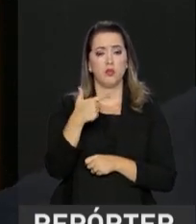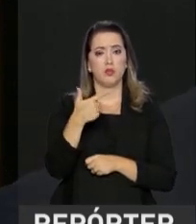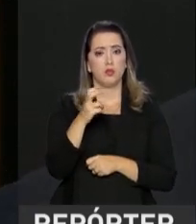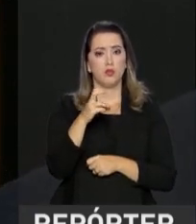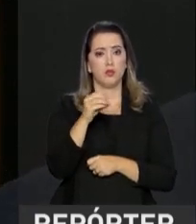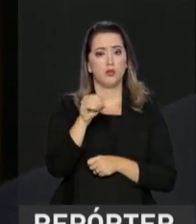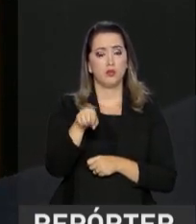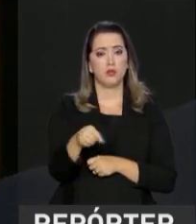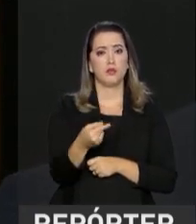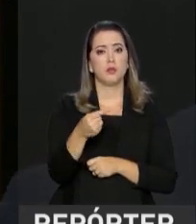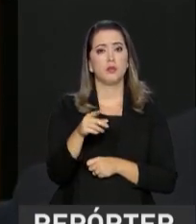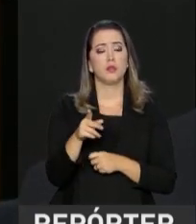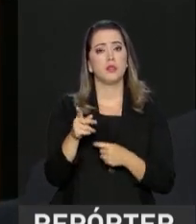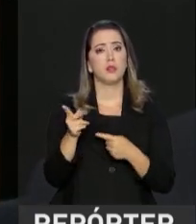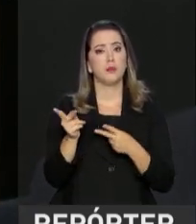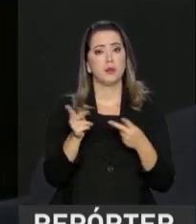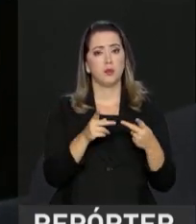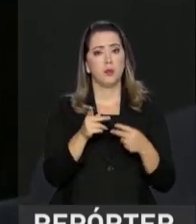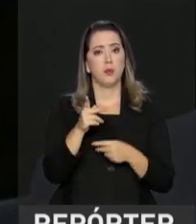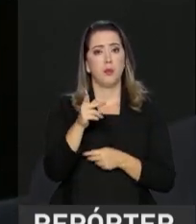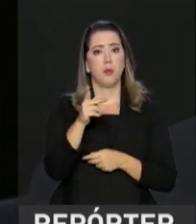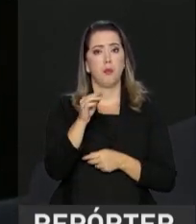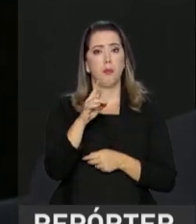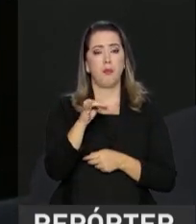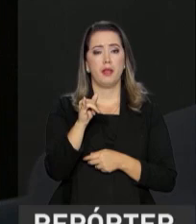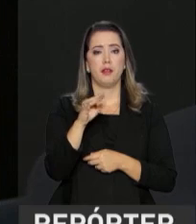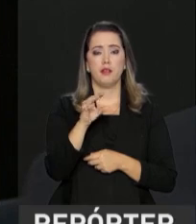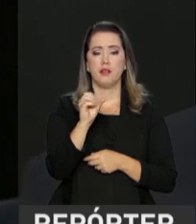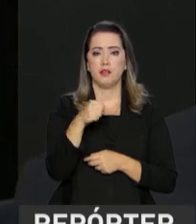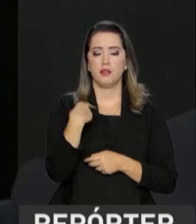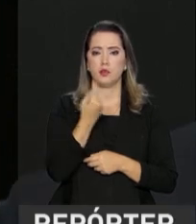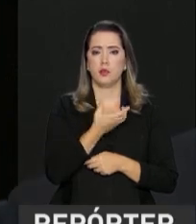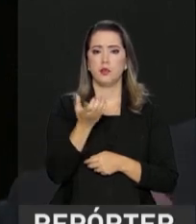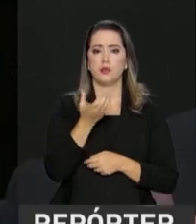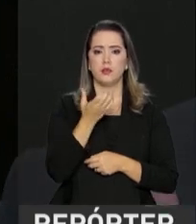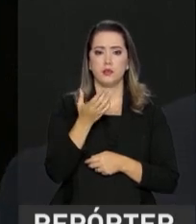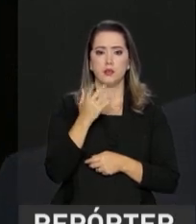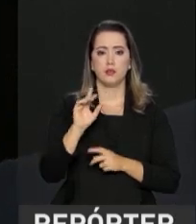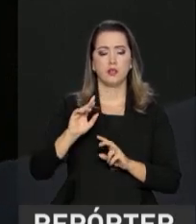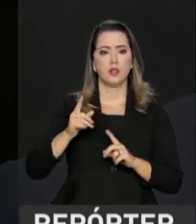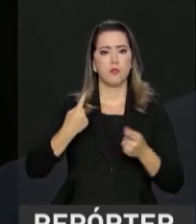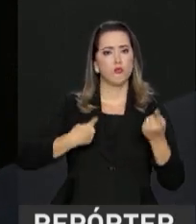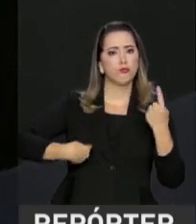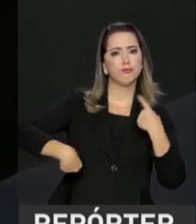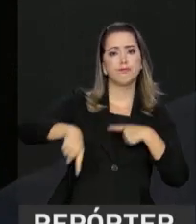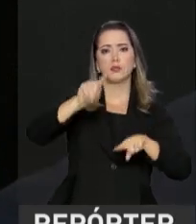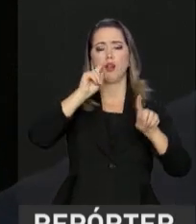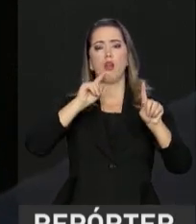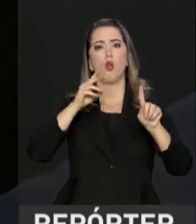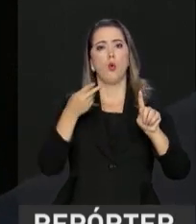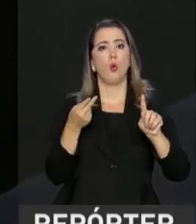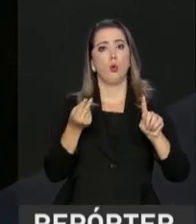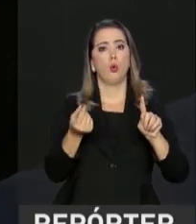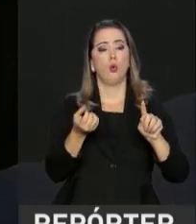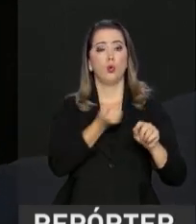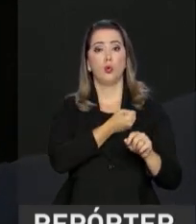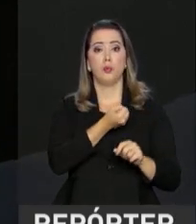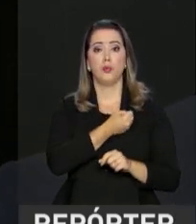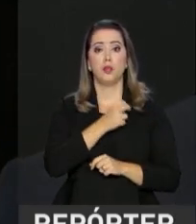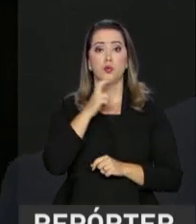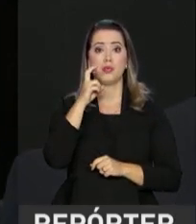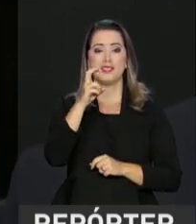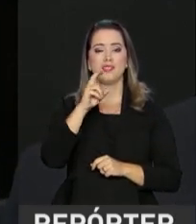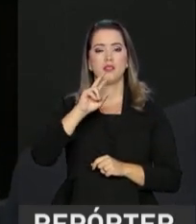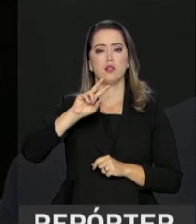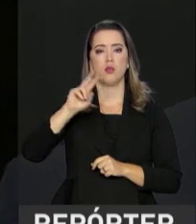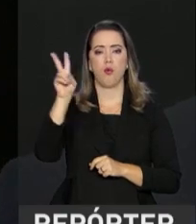mil perícias ea nossa proposta nossa pretensão é a ousadia de quintuplicar o número de perícias pra